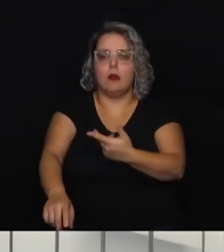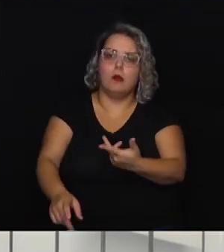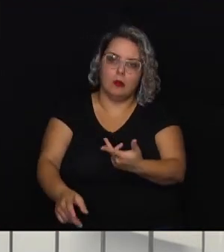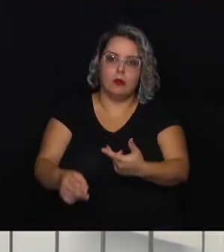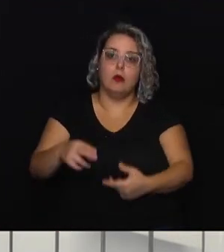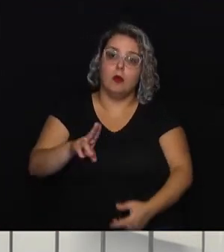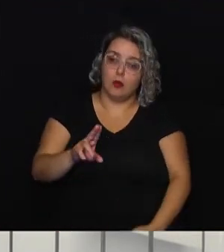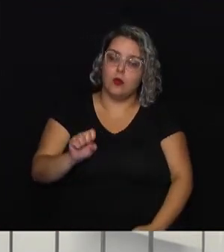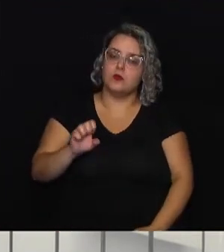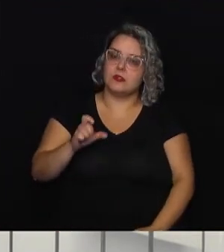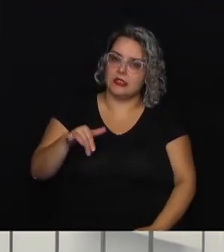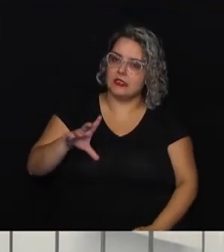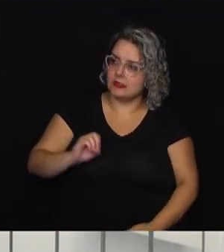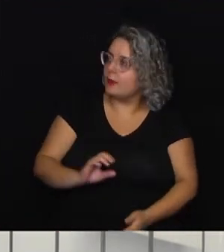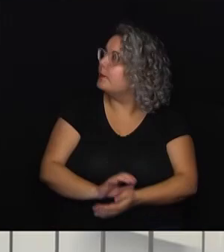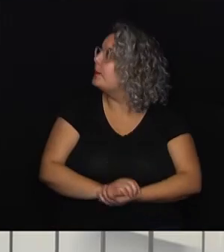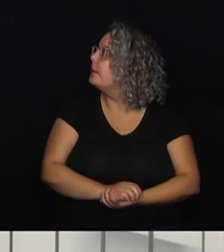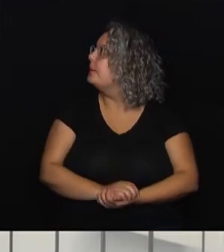ou sedação.